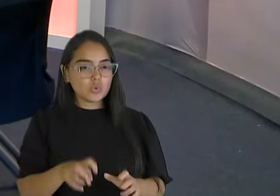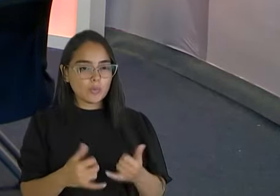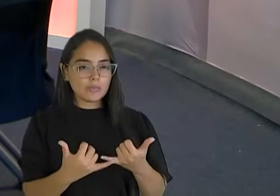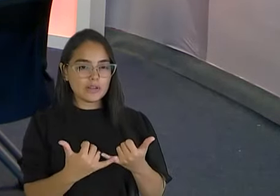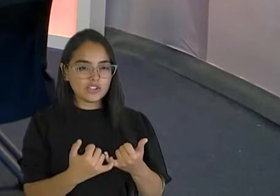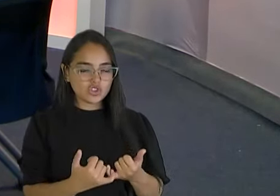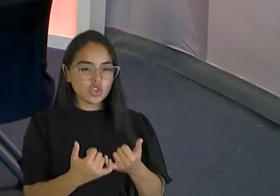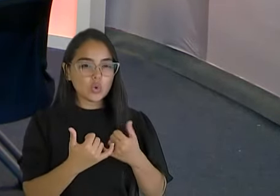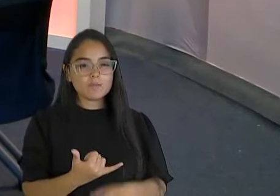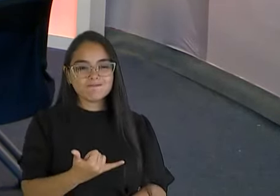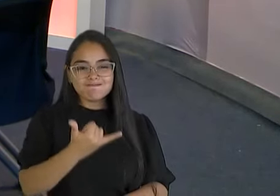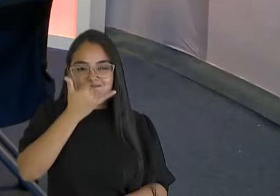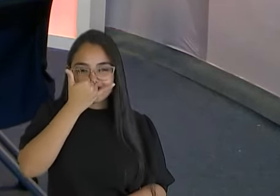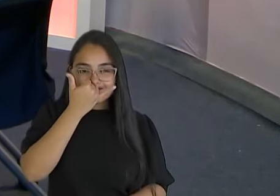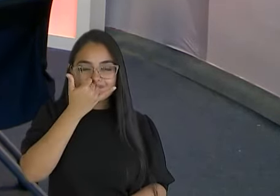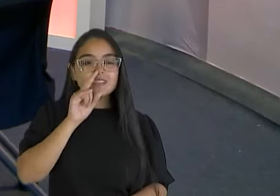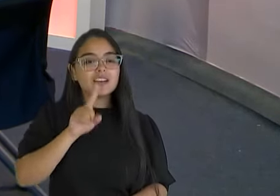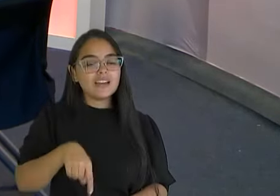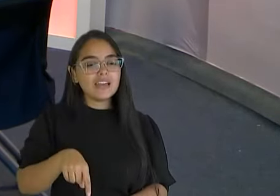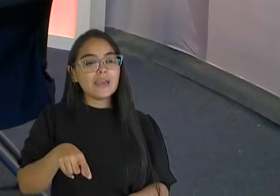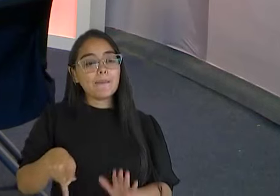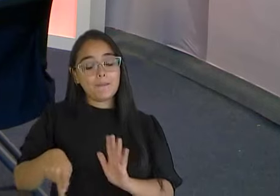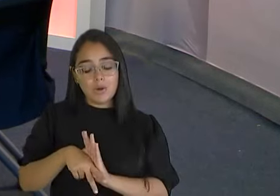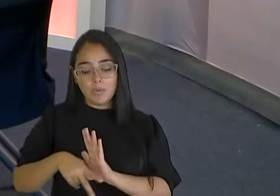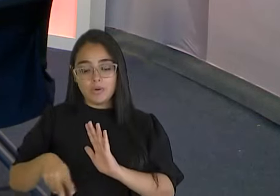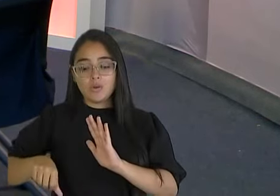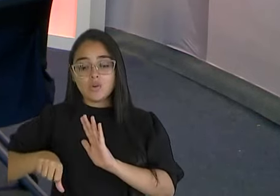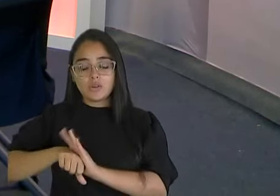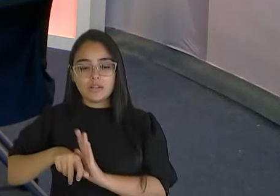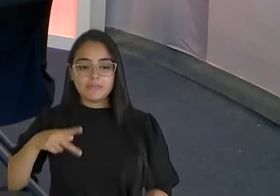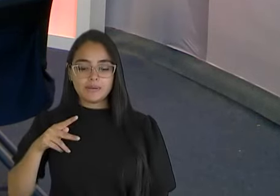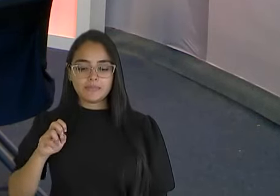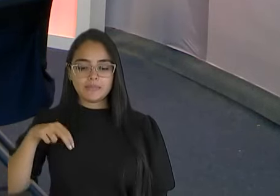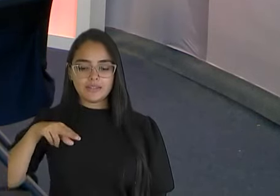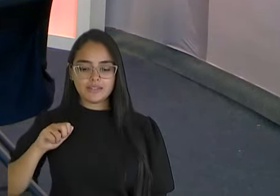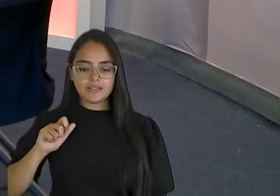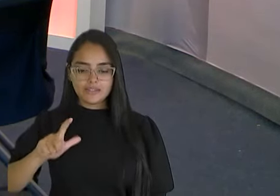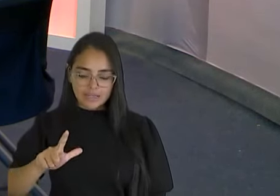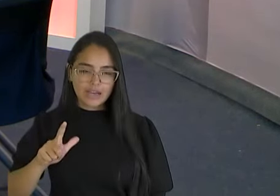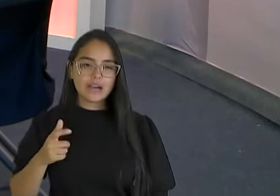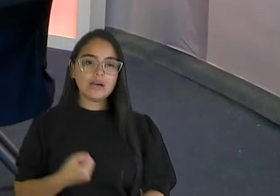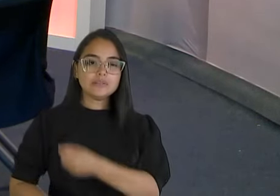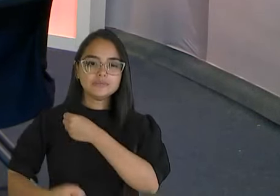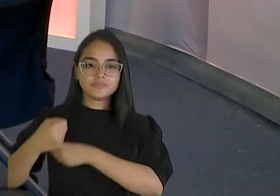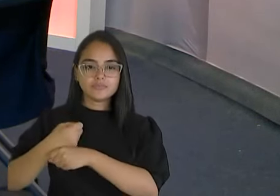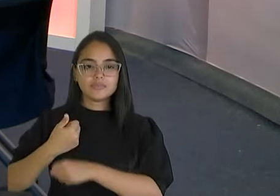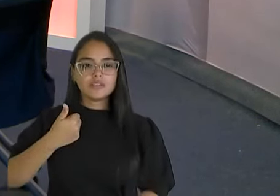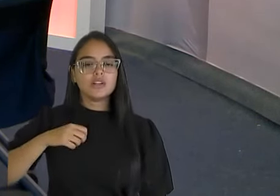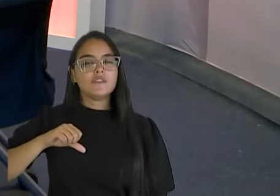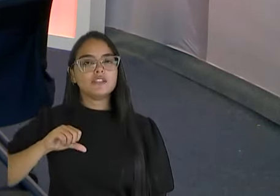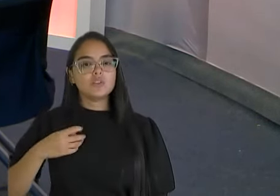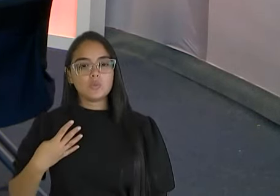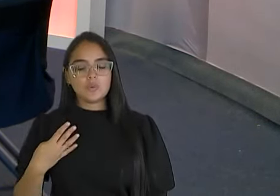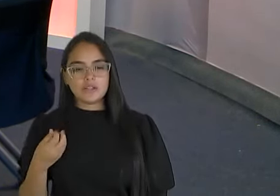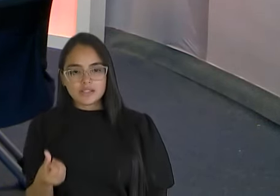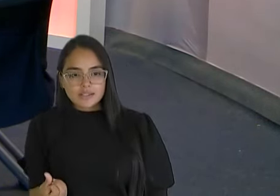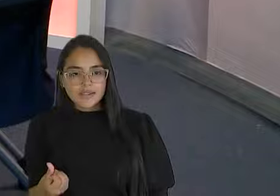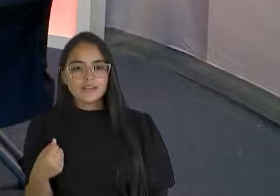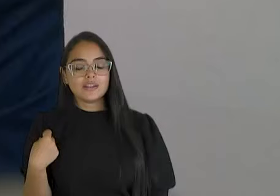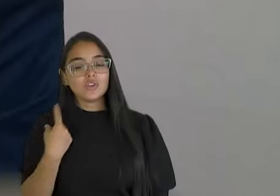de azar é uma contravenção penal, que está prevista lá desde 1946, então vai muito com o